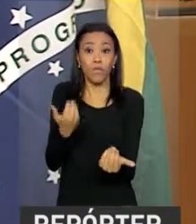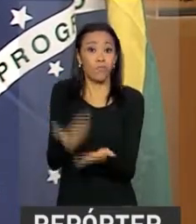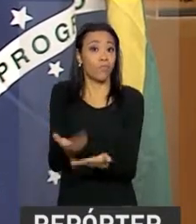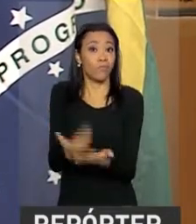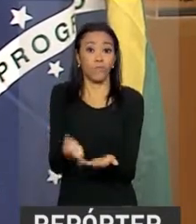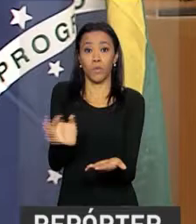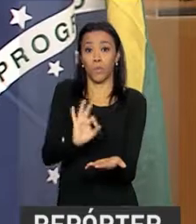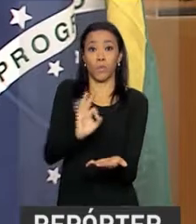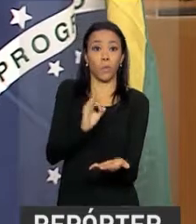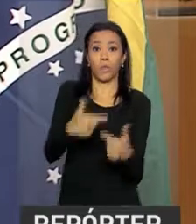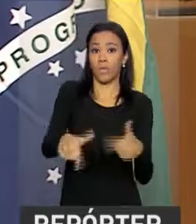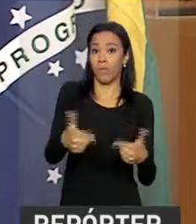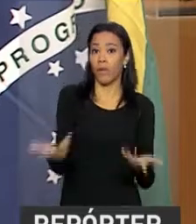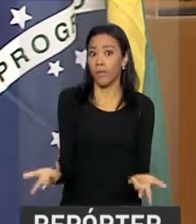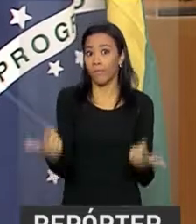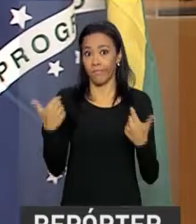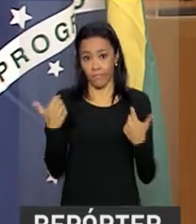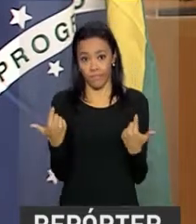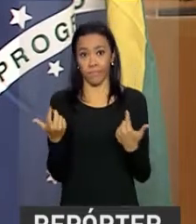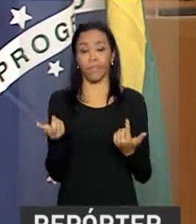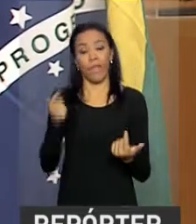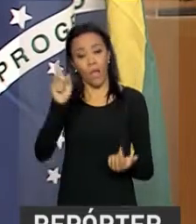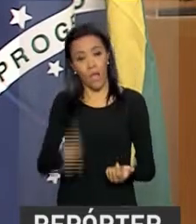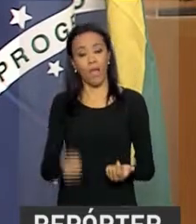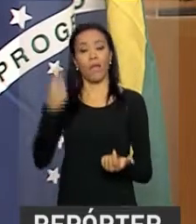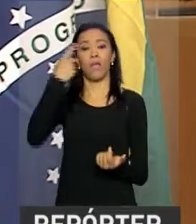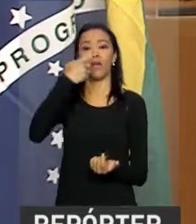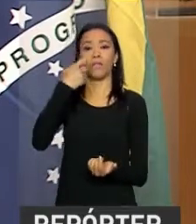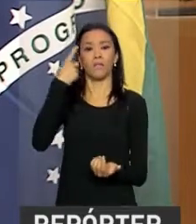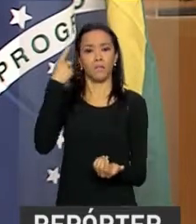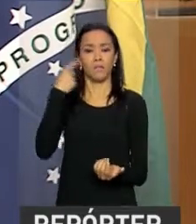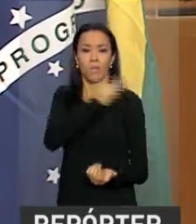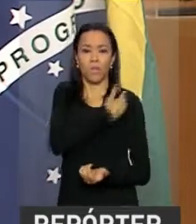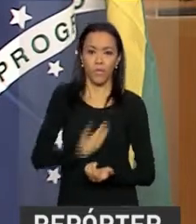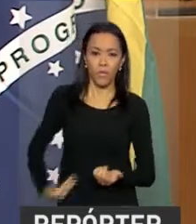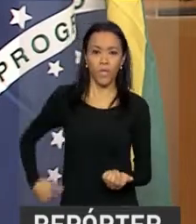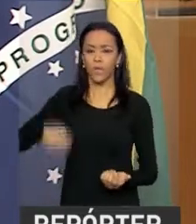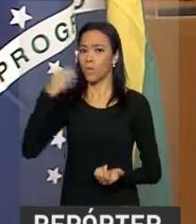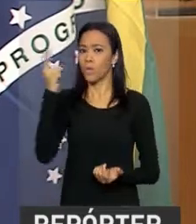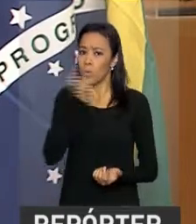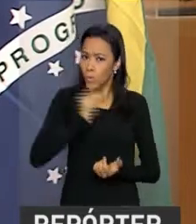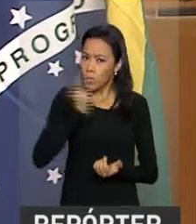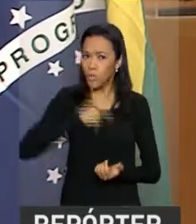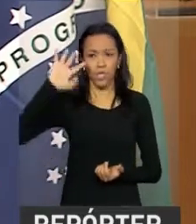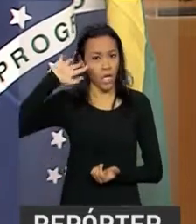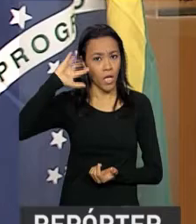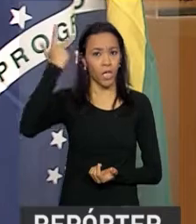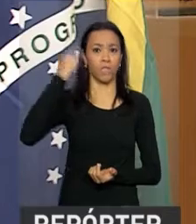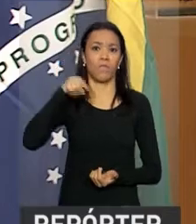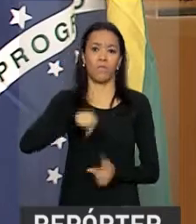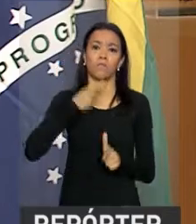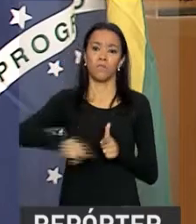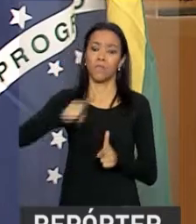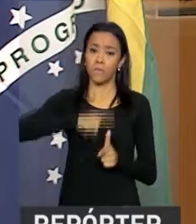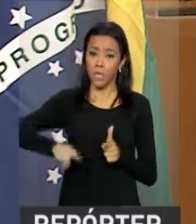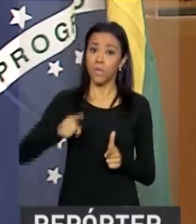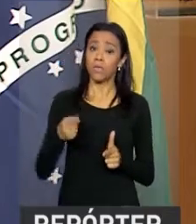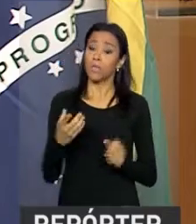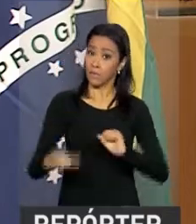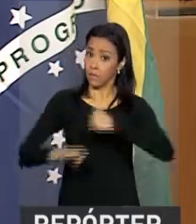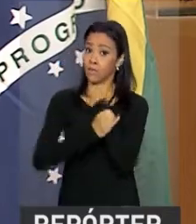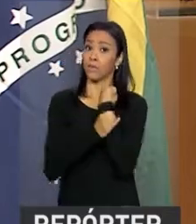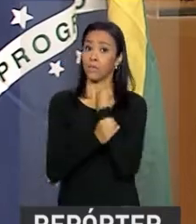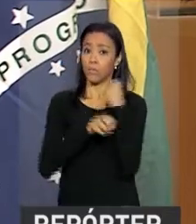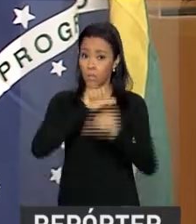então exige por parte do governo providências rápidas e consistentes que possam mudar